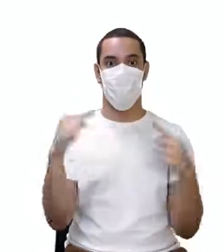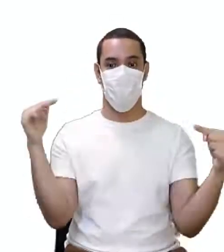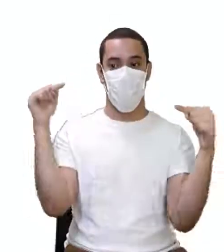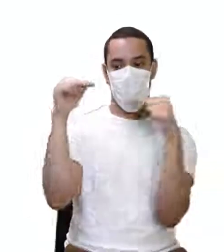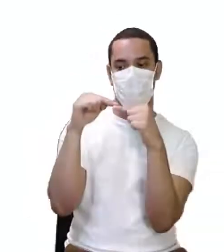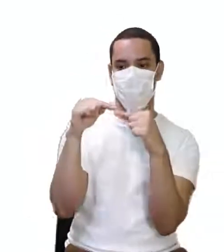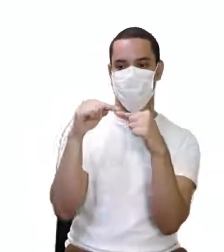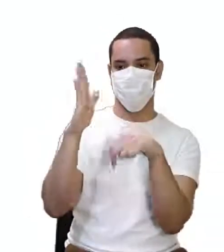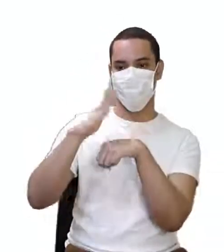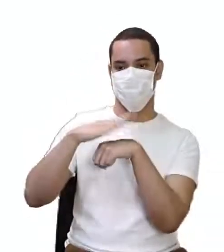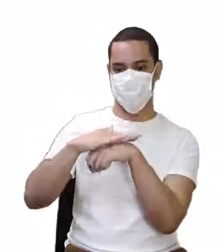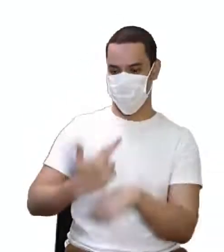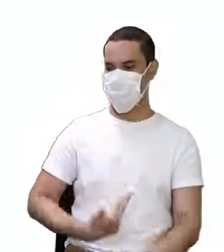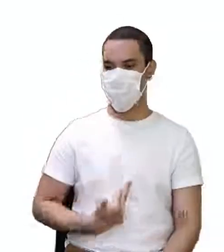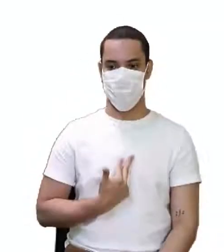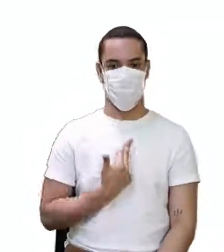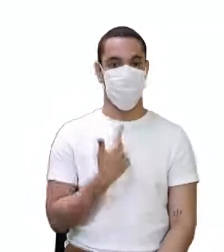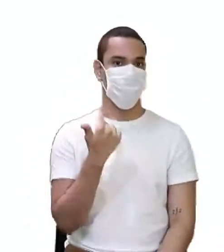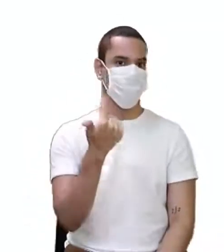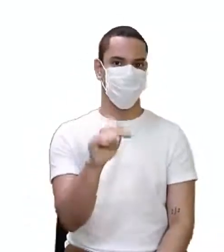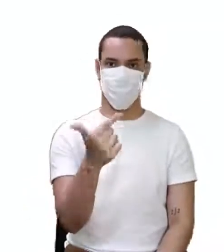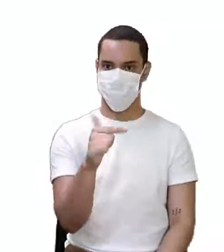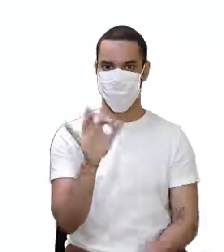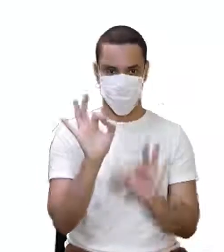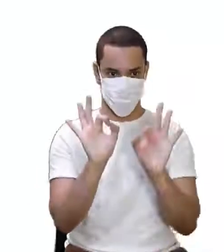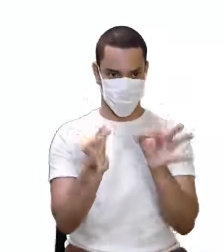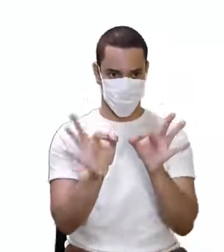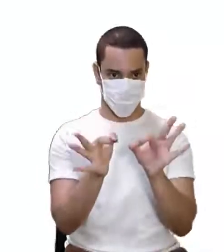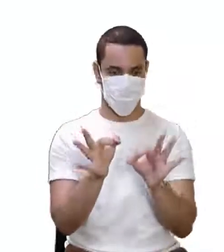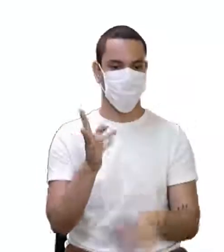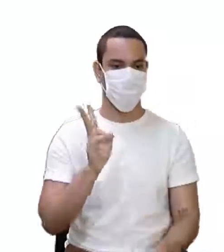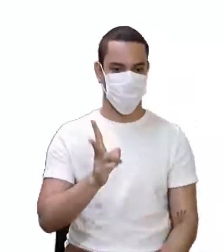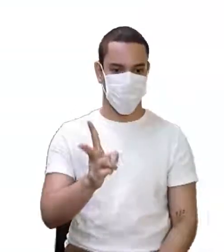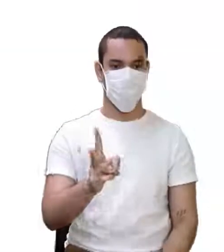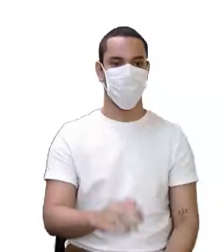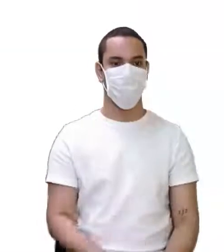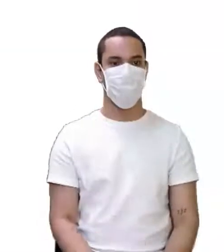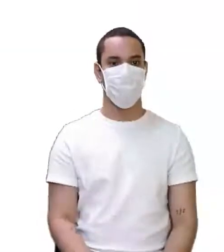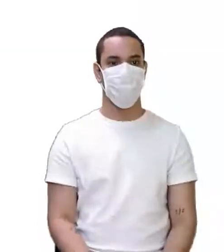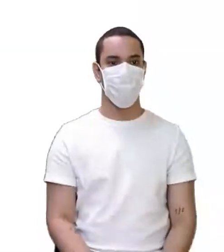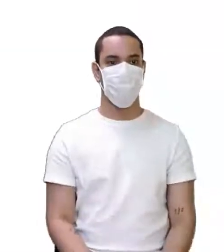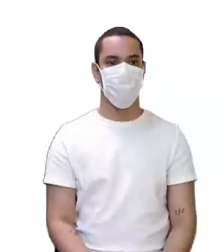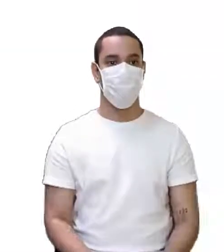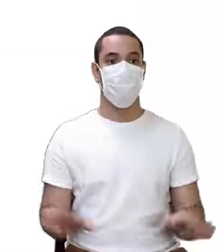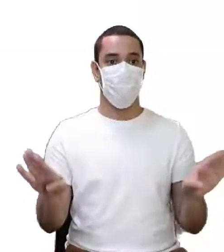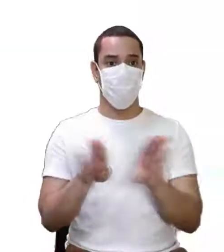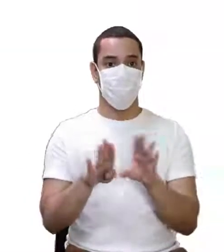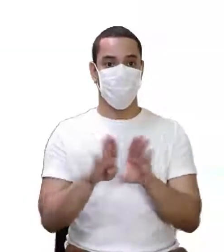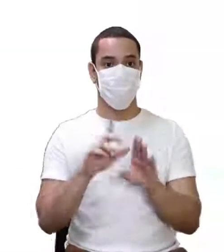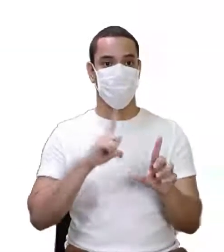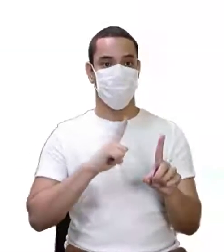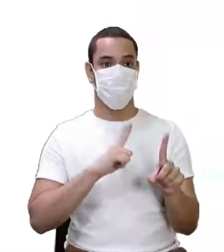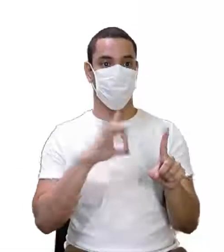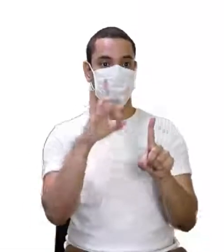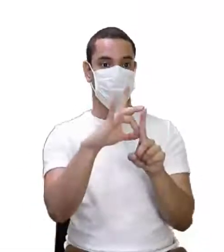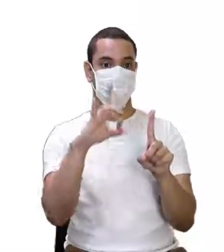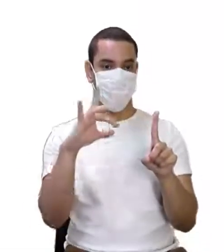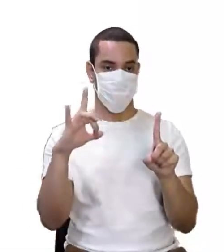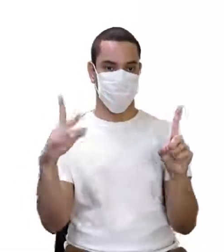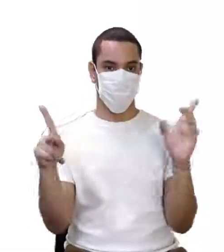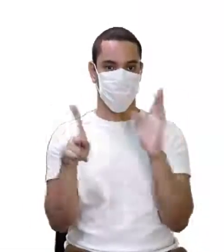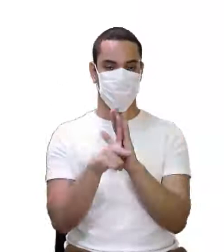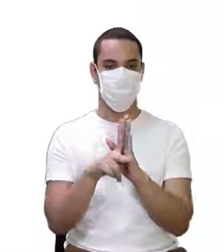compatibilidade anatômica, certo? Vamos seguindo? E aí a gente tem o isolamento